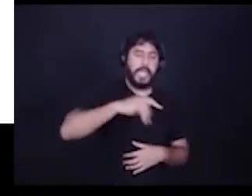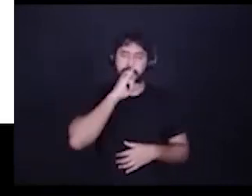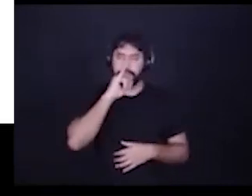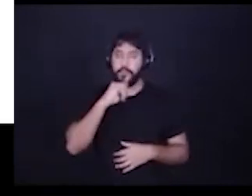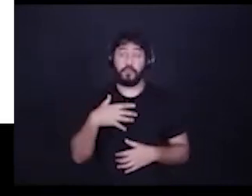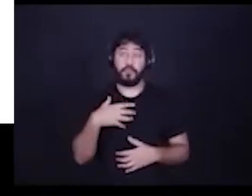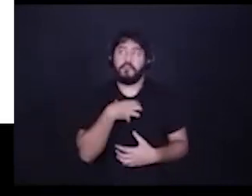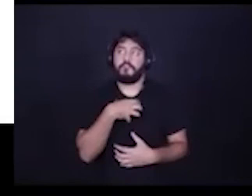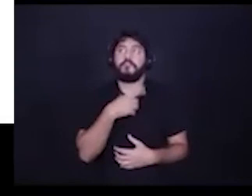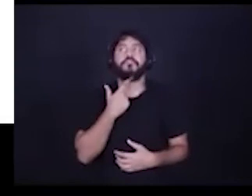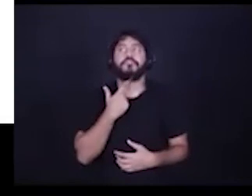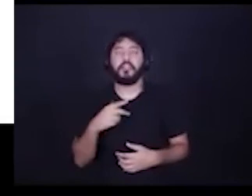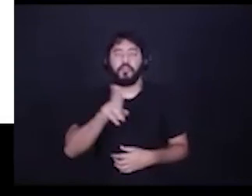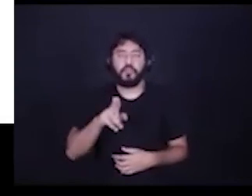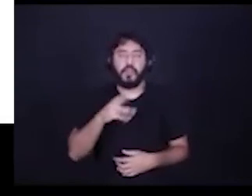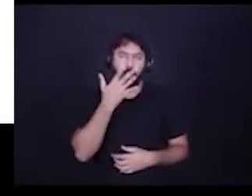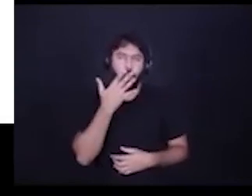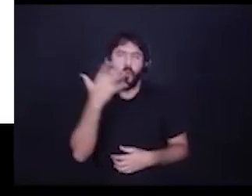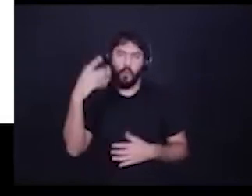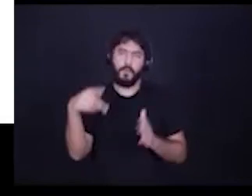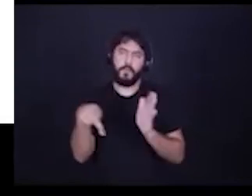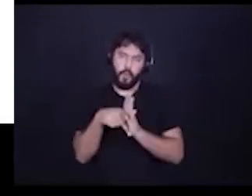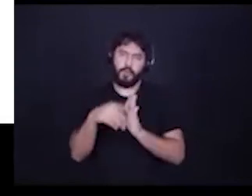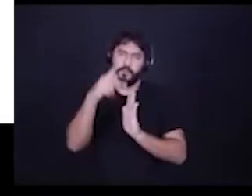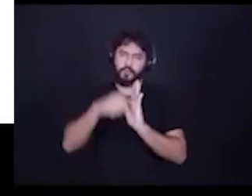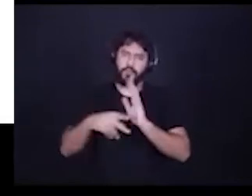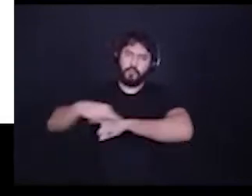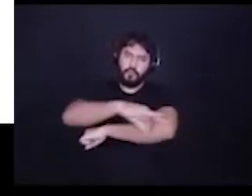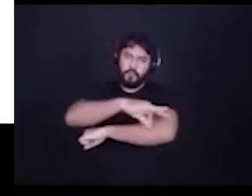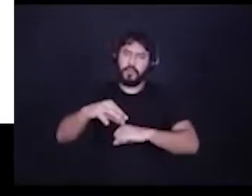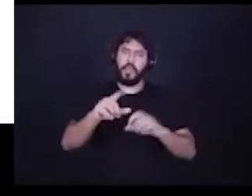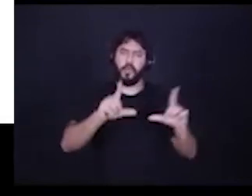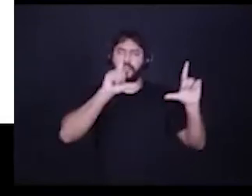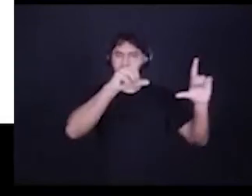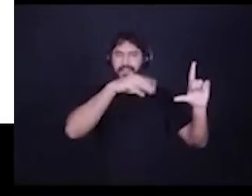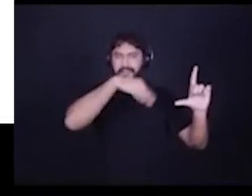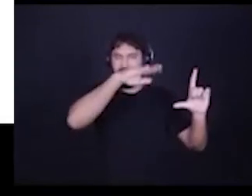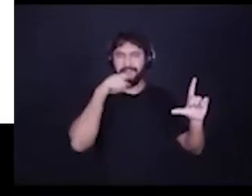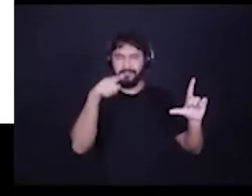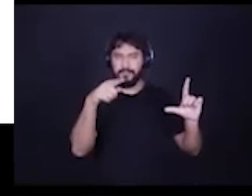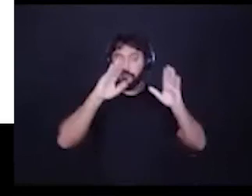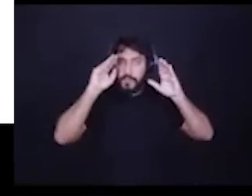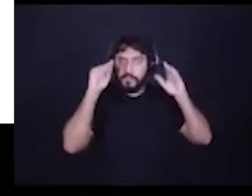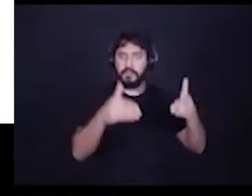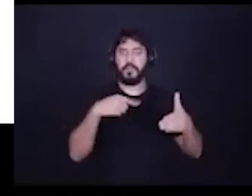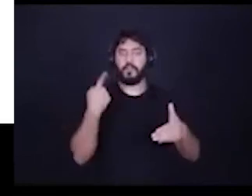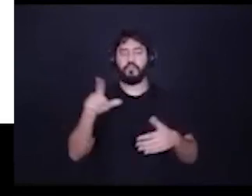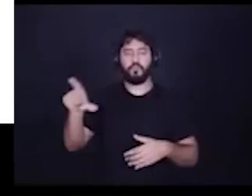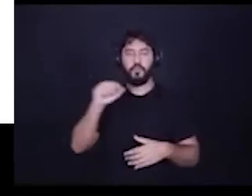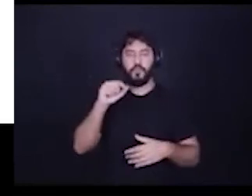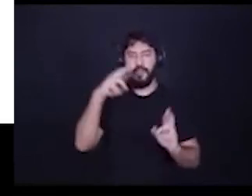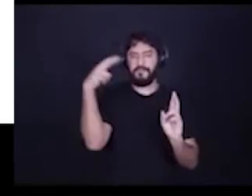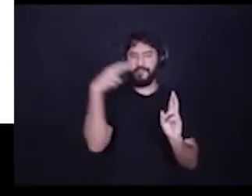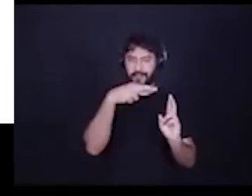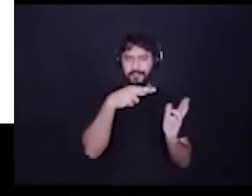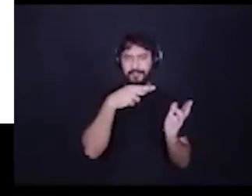que estavam no projeto de arquitetura, que eram cores de uma tela muito específica que tinha se escolhido ali como ponto de partida para